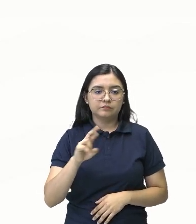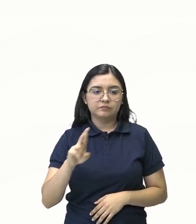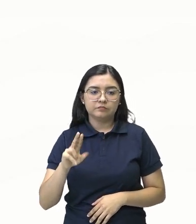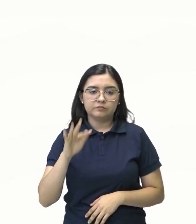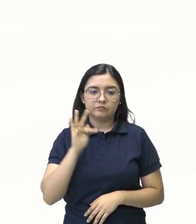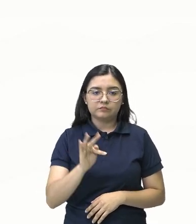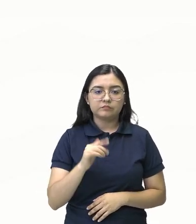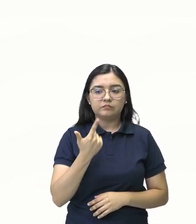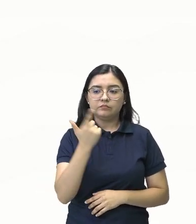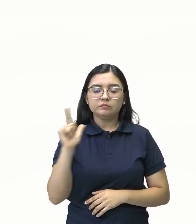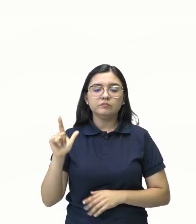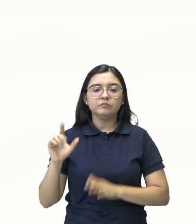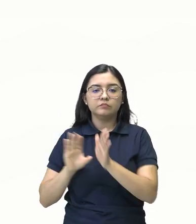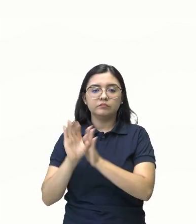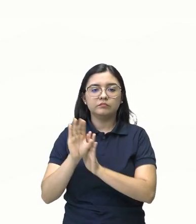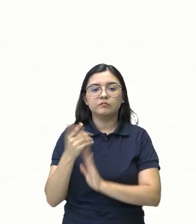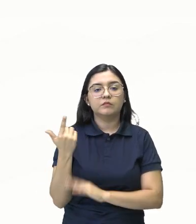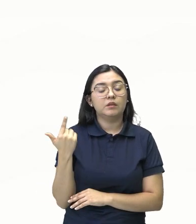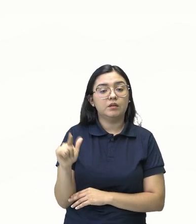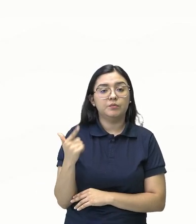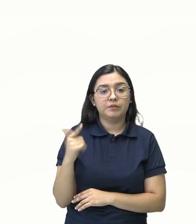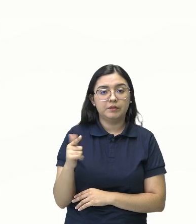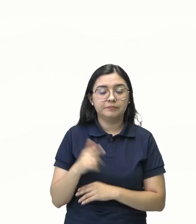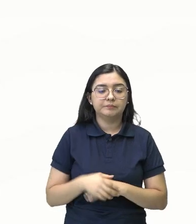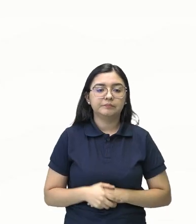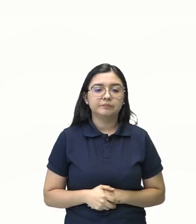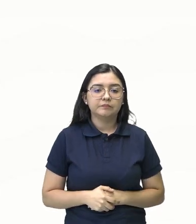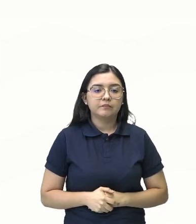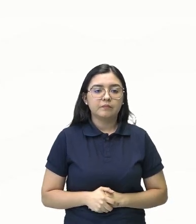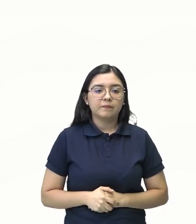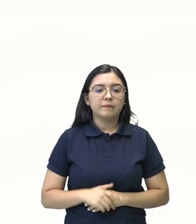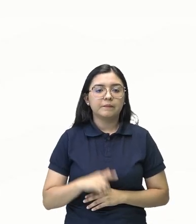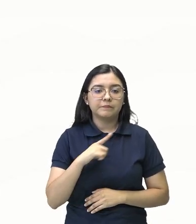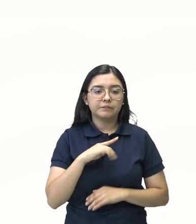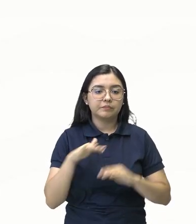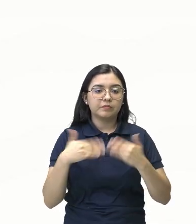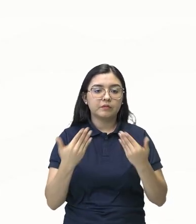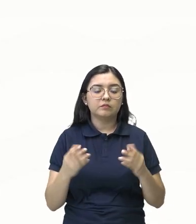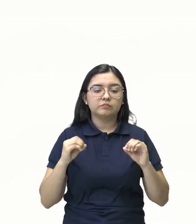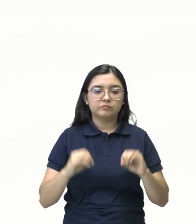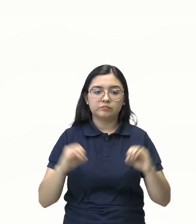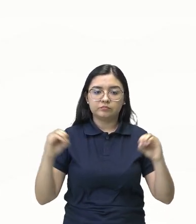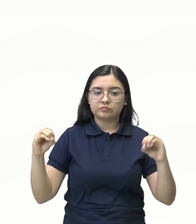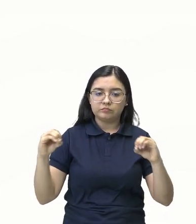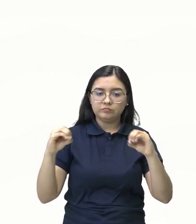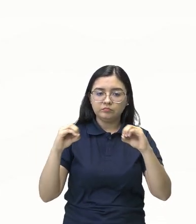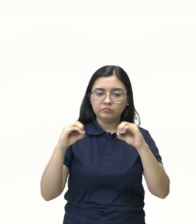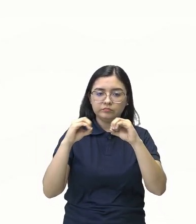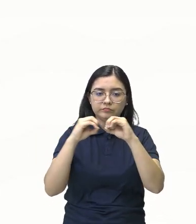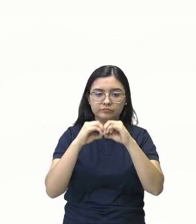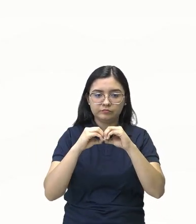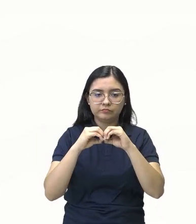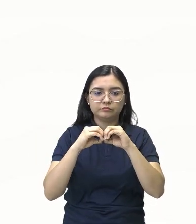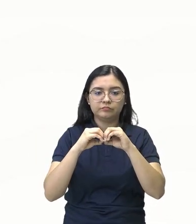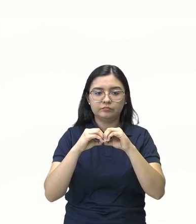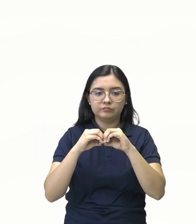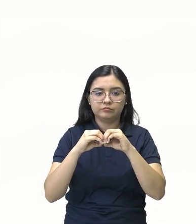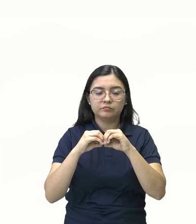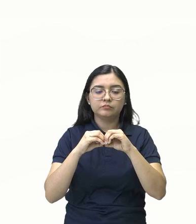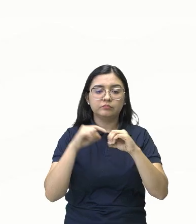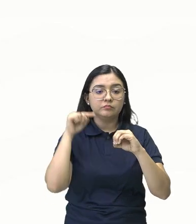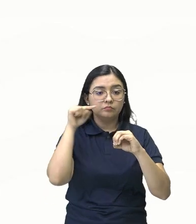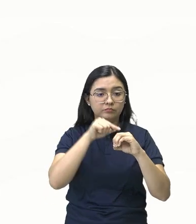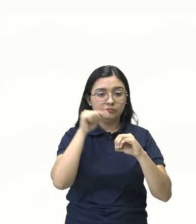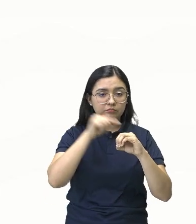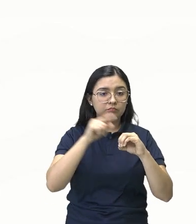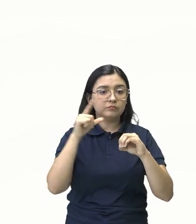outra bactéria não possui esse material. Em um determinado momento, uma se aproxima da outra, e essa bactéria